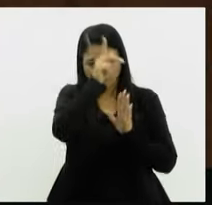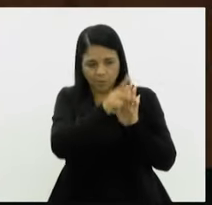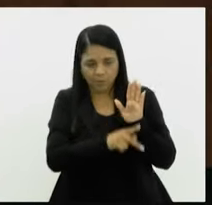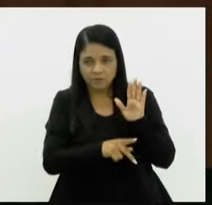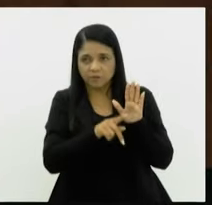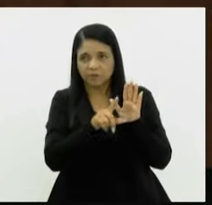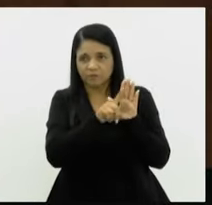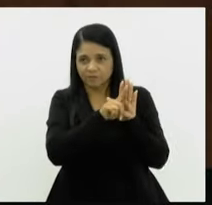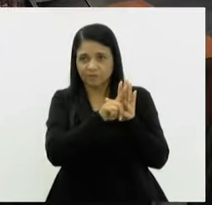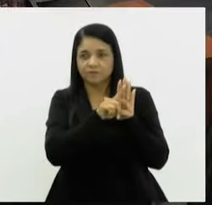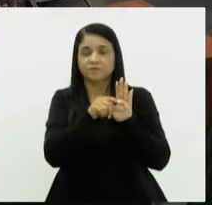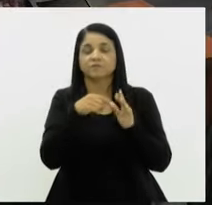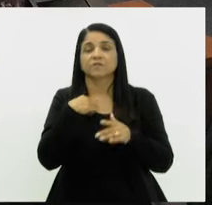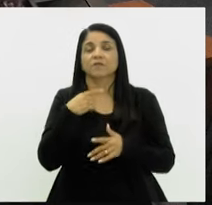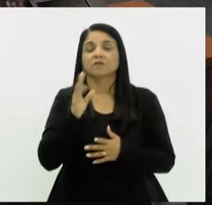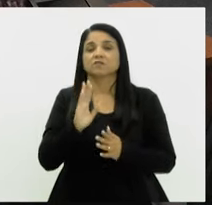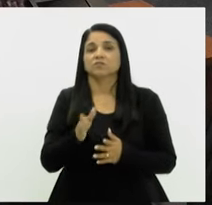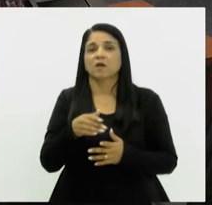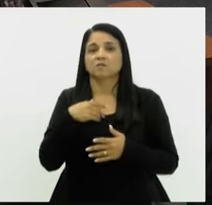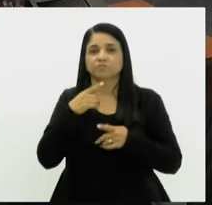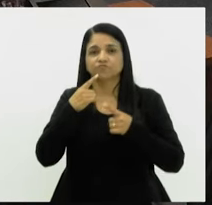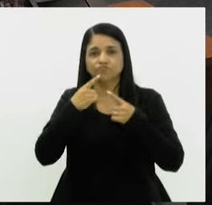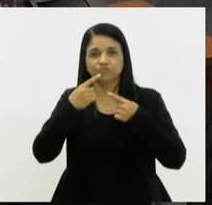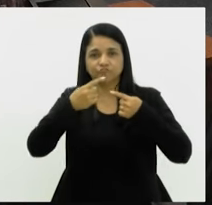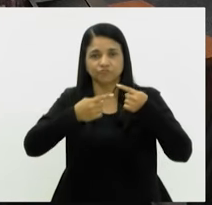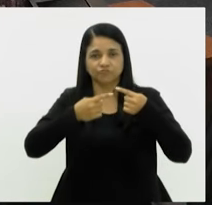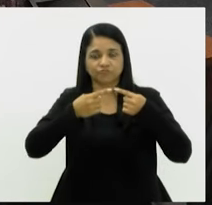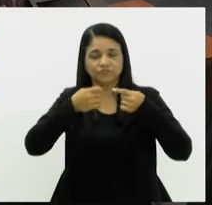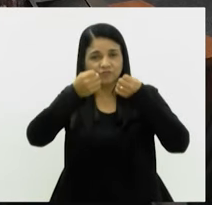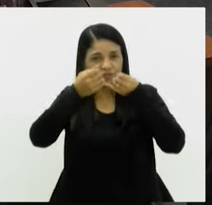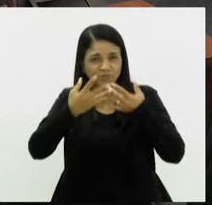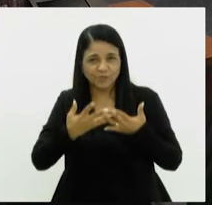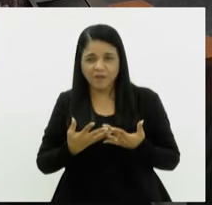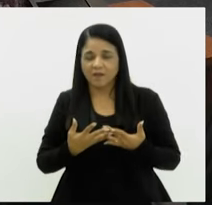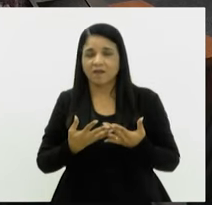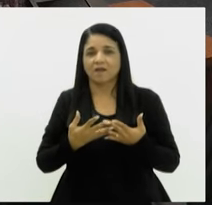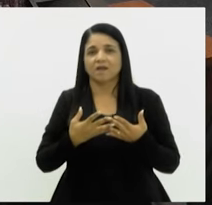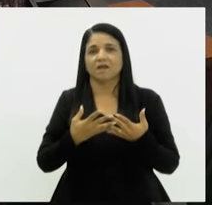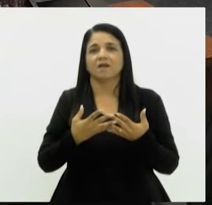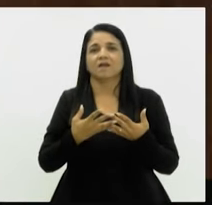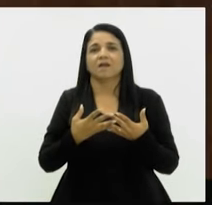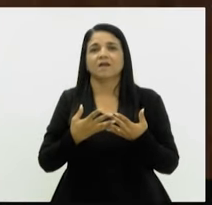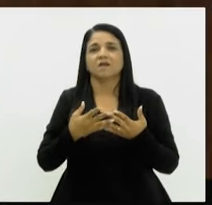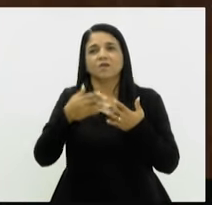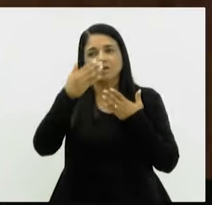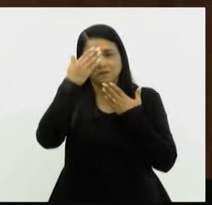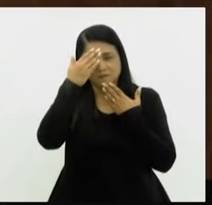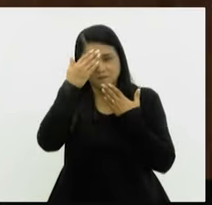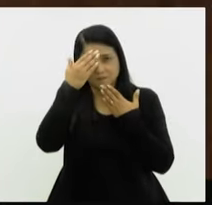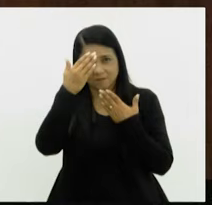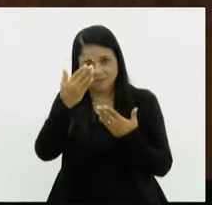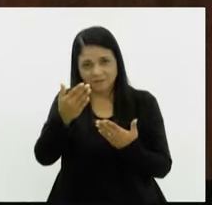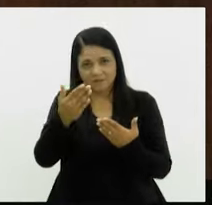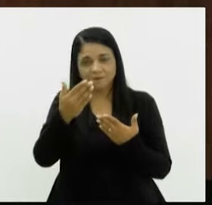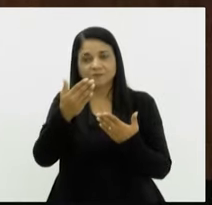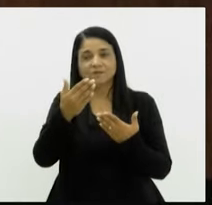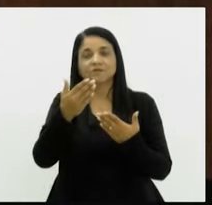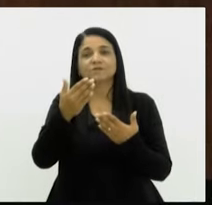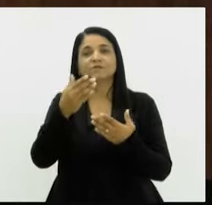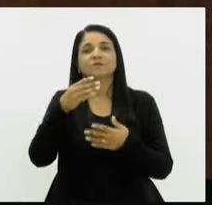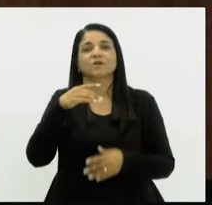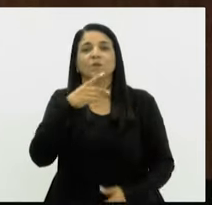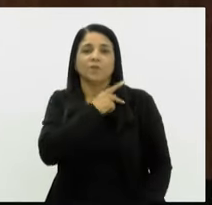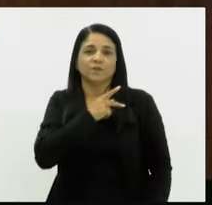do microfone de aparte, apenas para trazer novamente o agradecimento ao nosso presidente